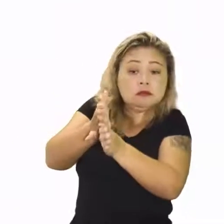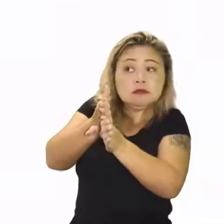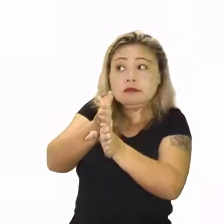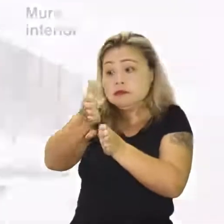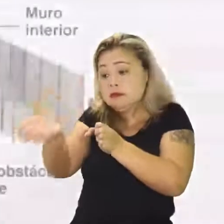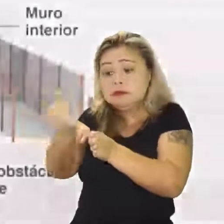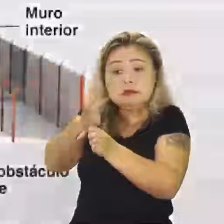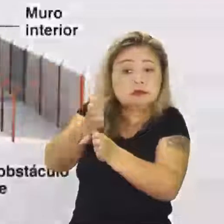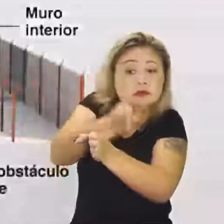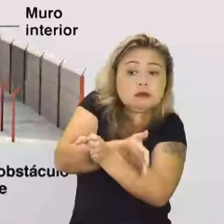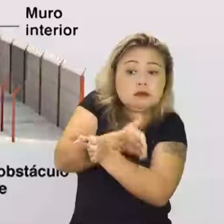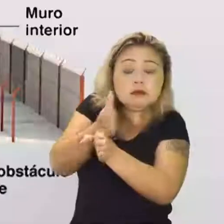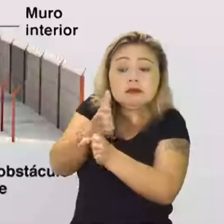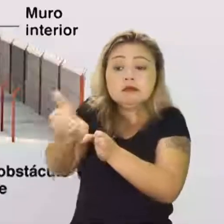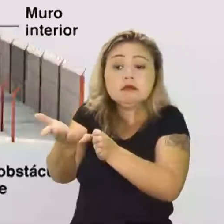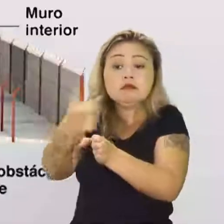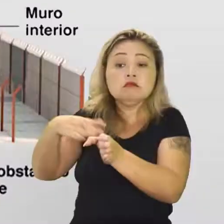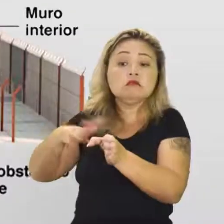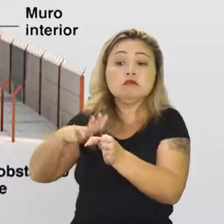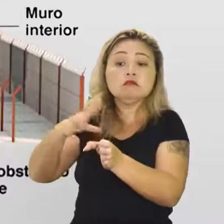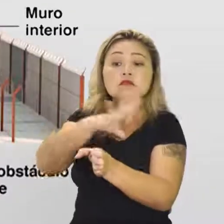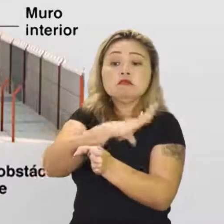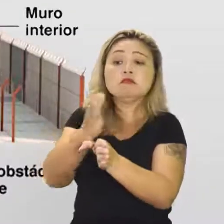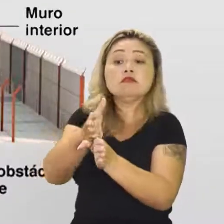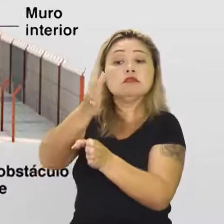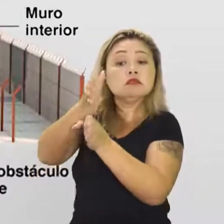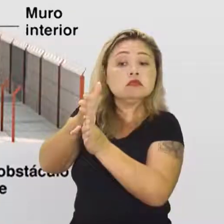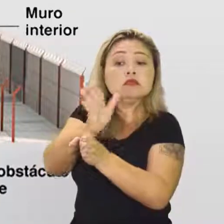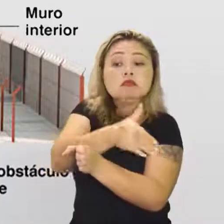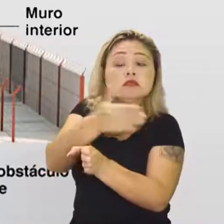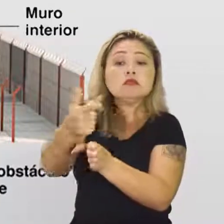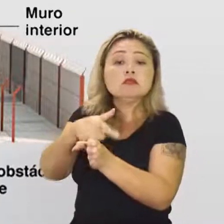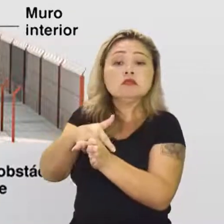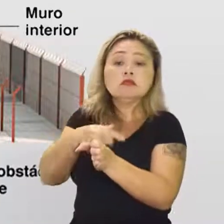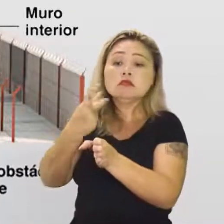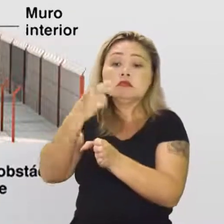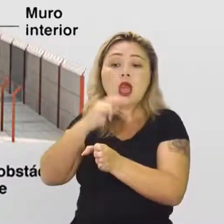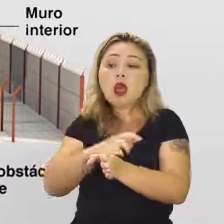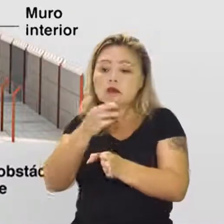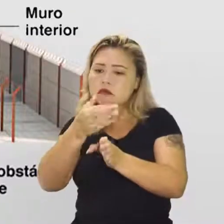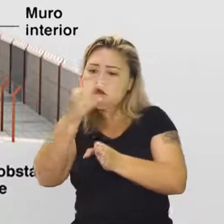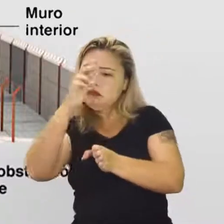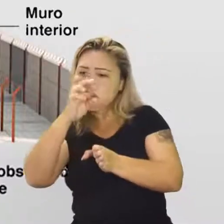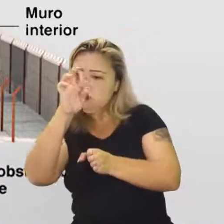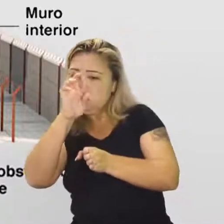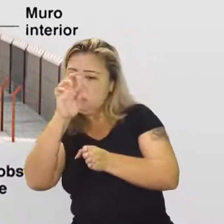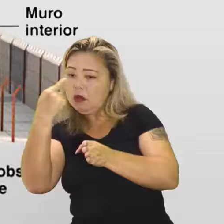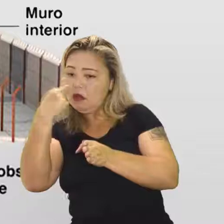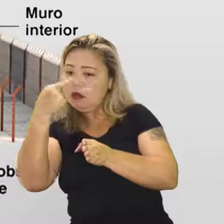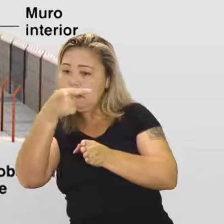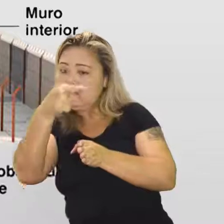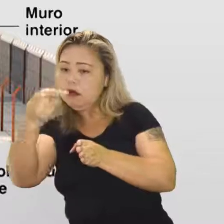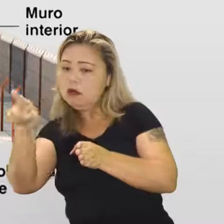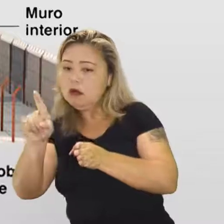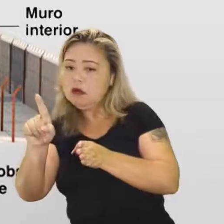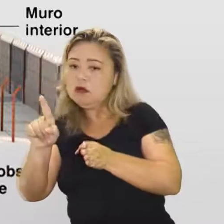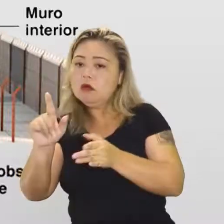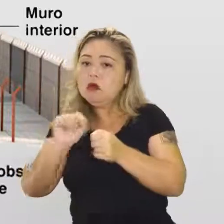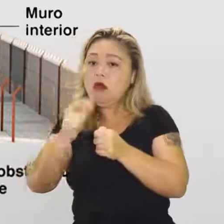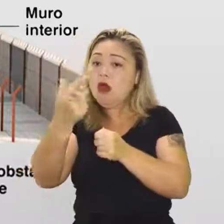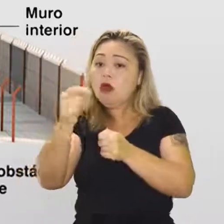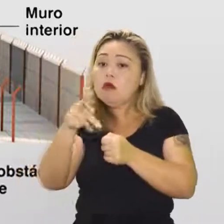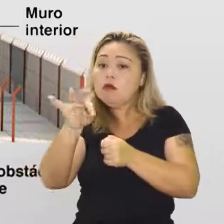essa divisão dessas duas cidades construídas. Torres de vigilância, 20